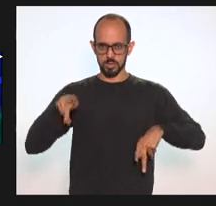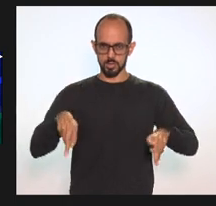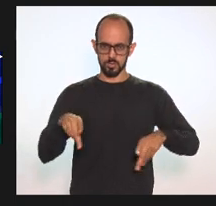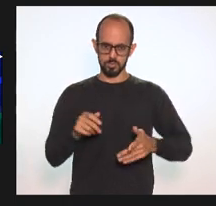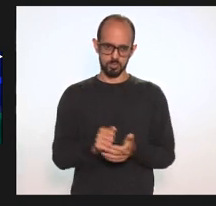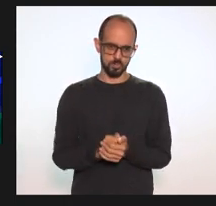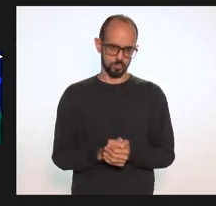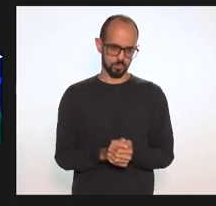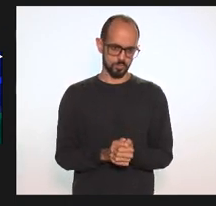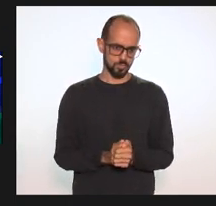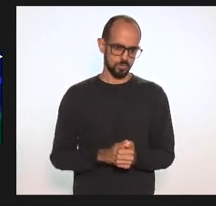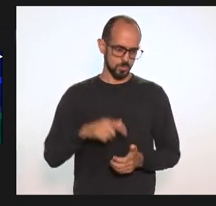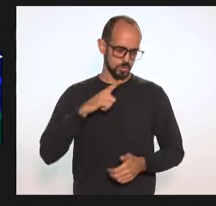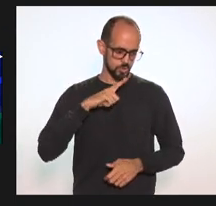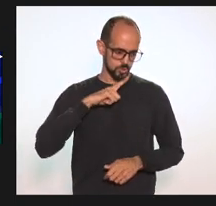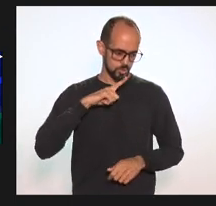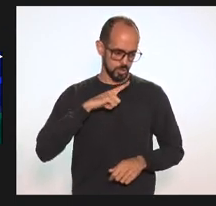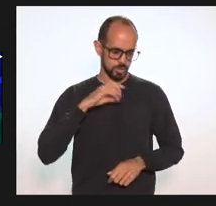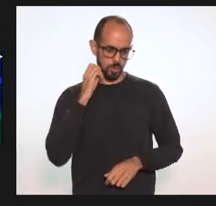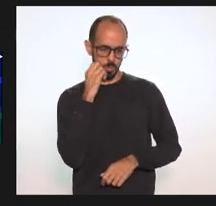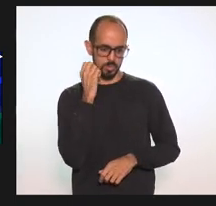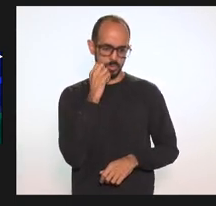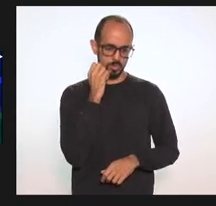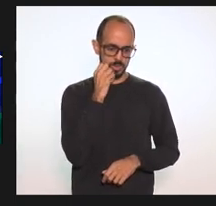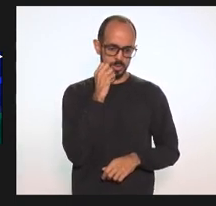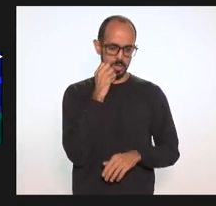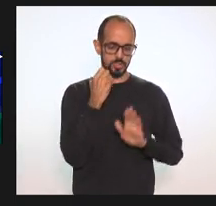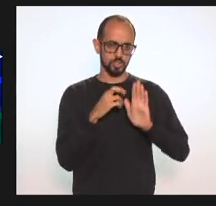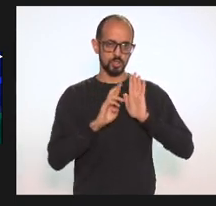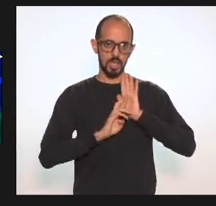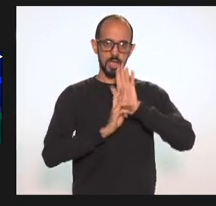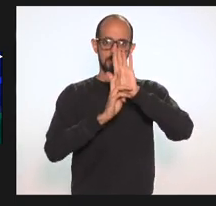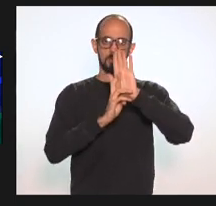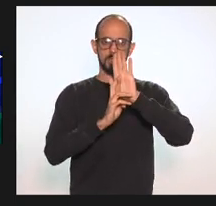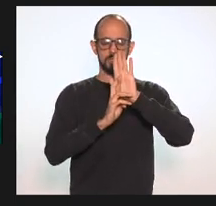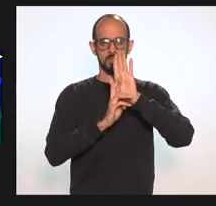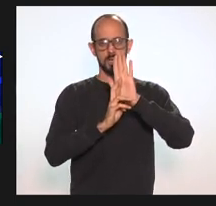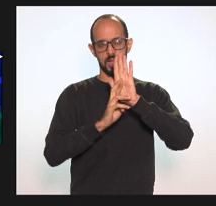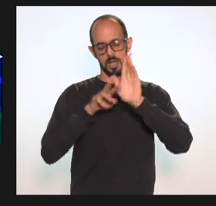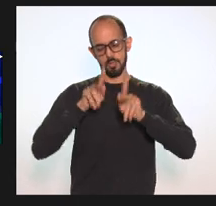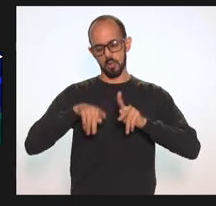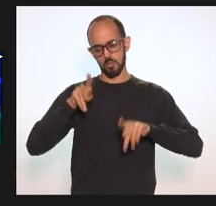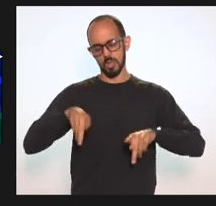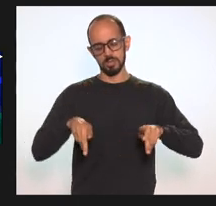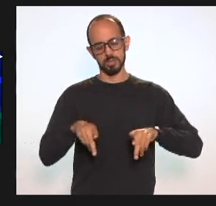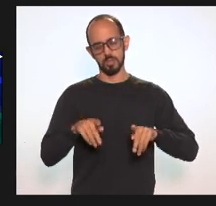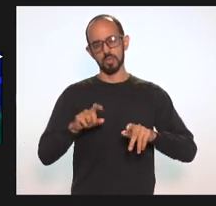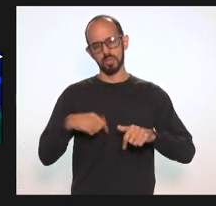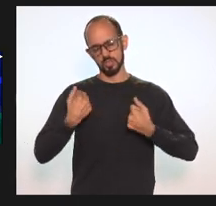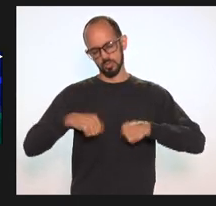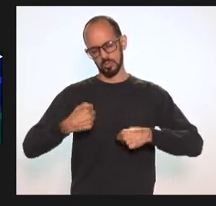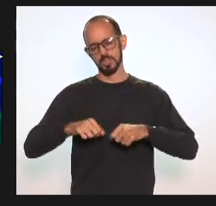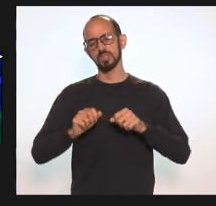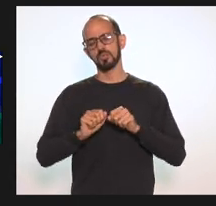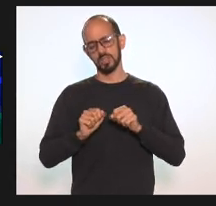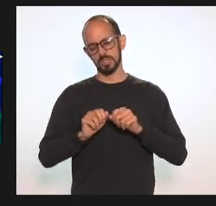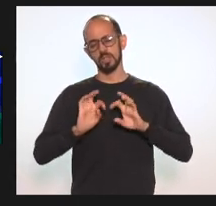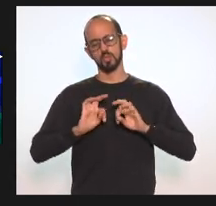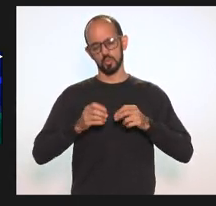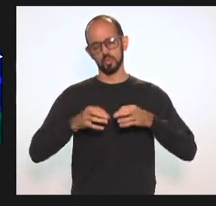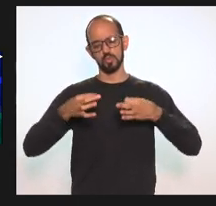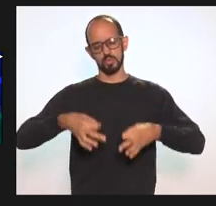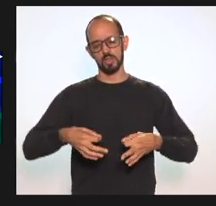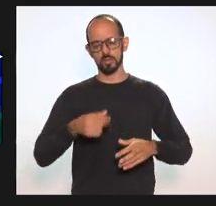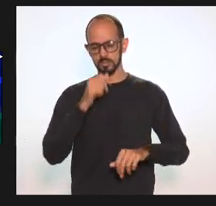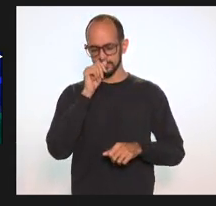nos concedeu essa oportunidade está representando a população o povo então na descrição e realmente fazer o que é certo tô